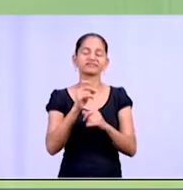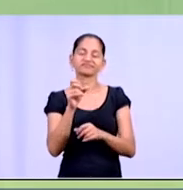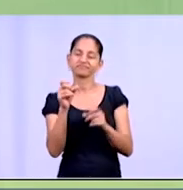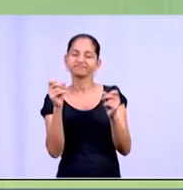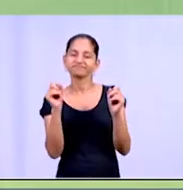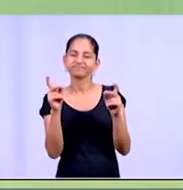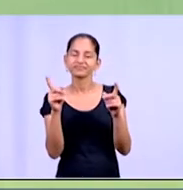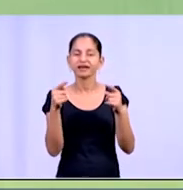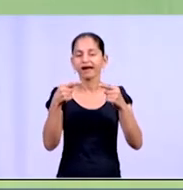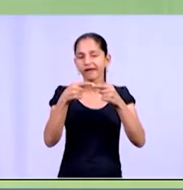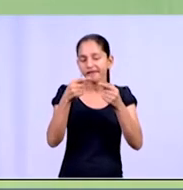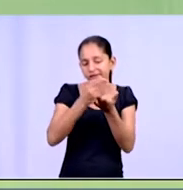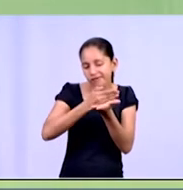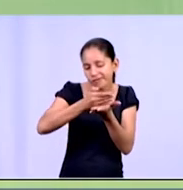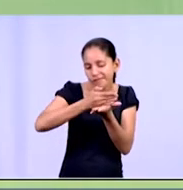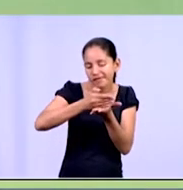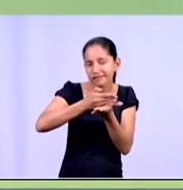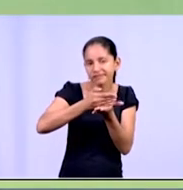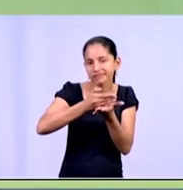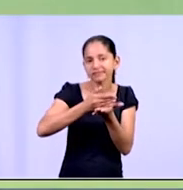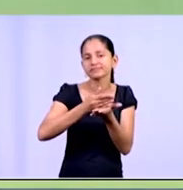A internet começou